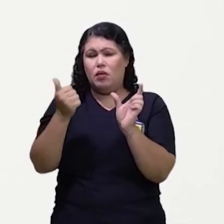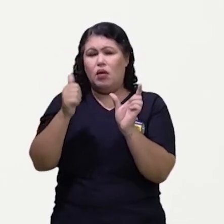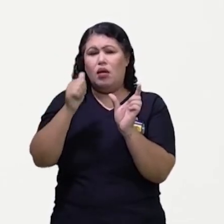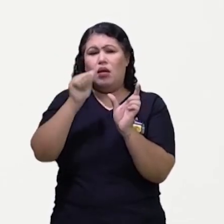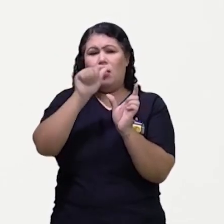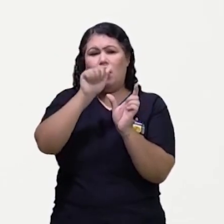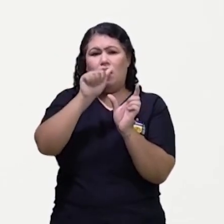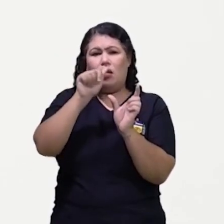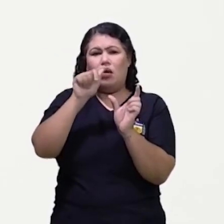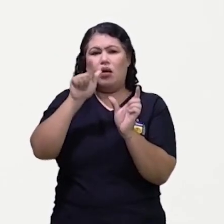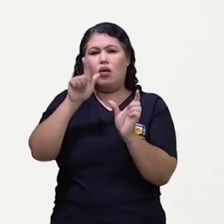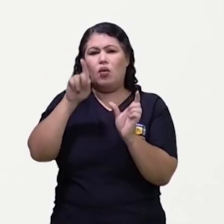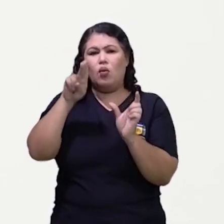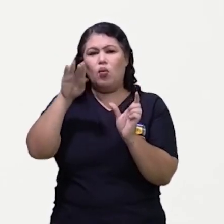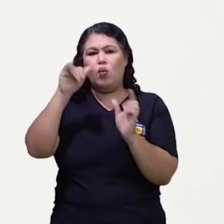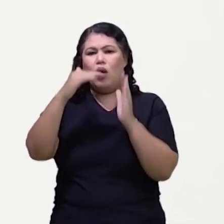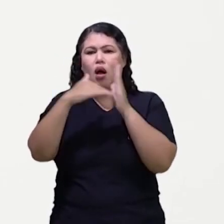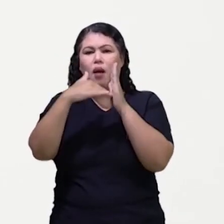falo